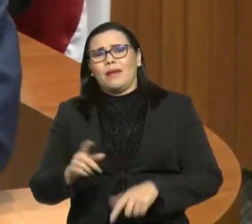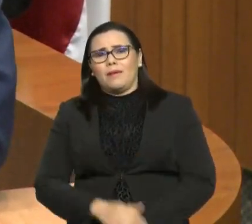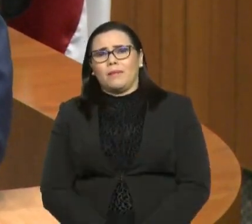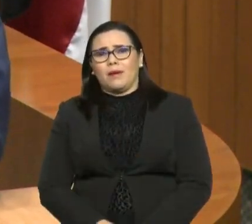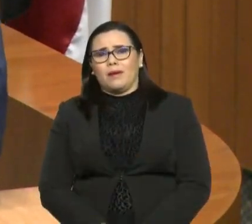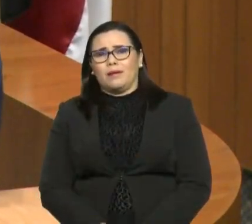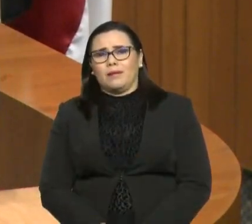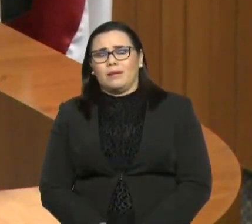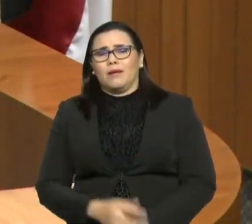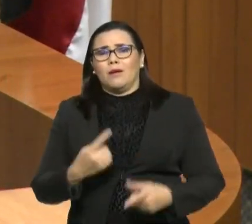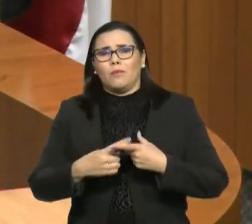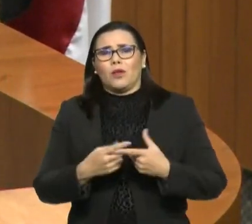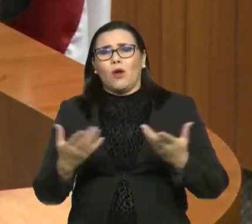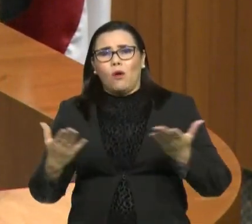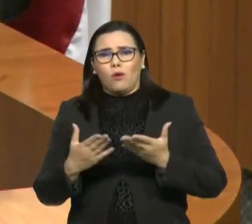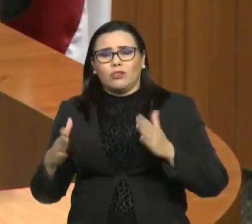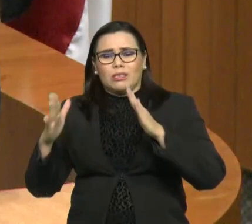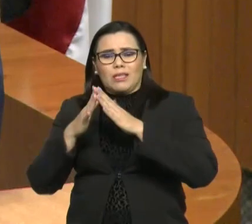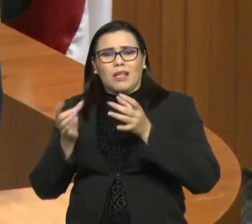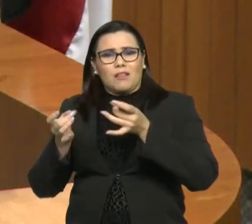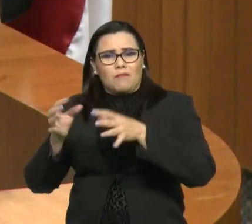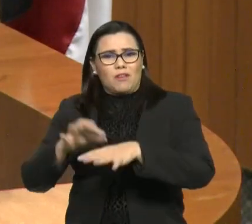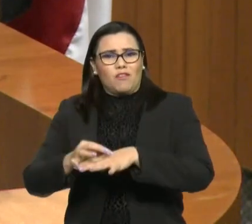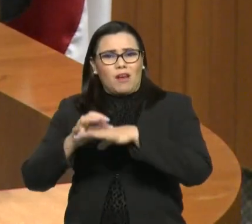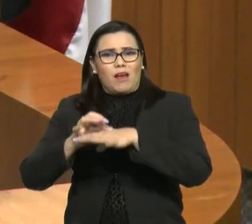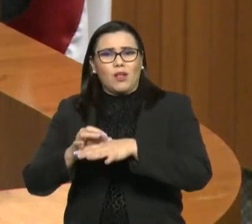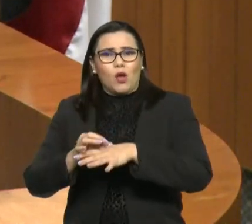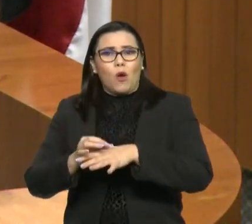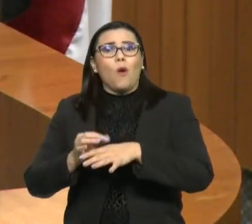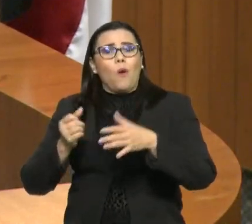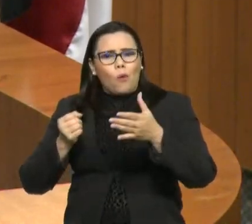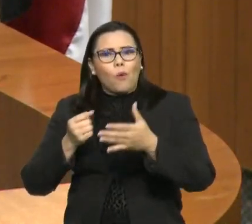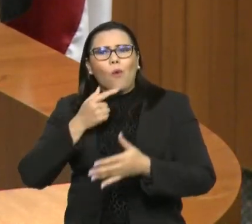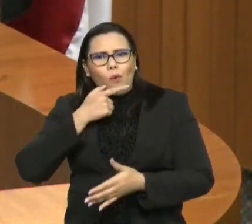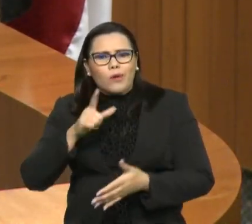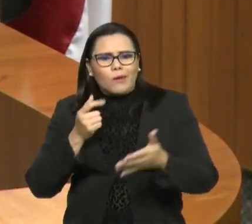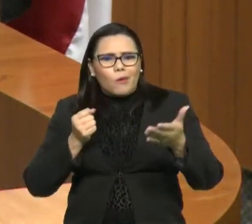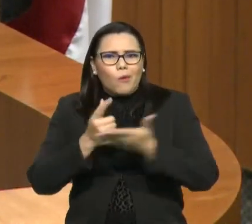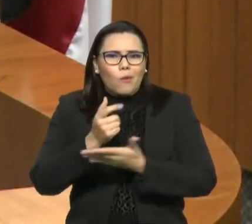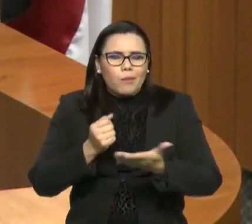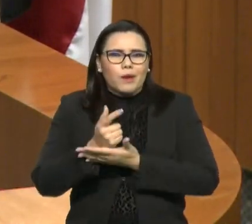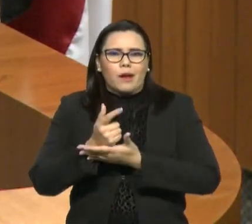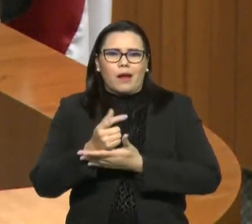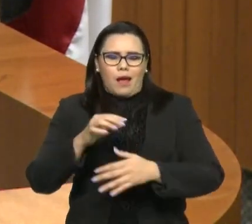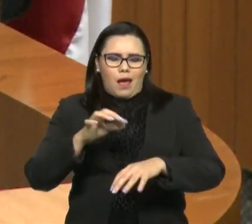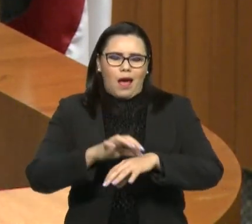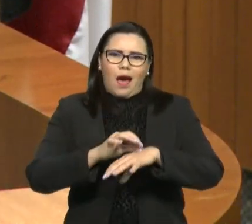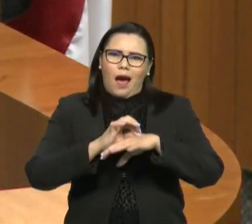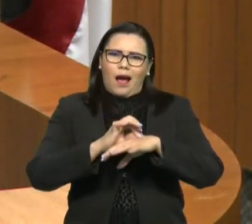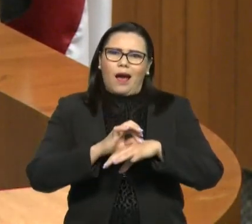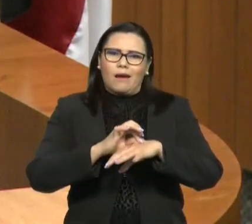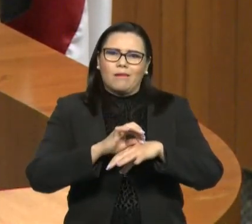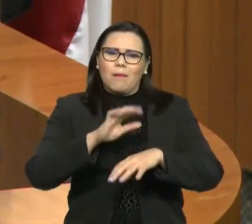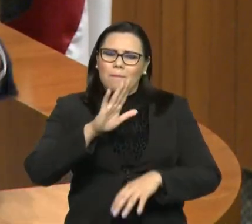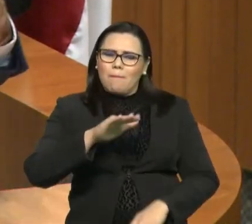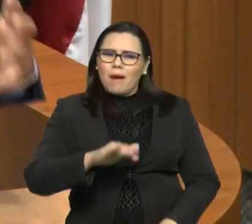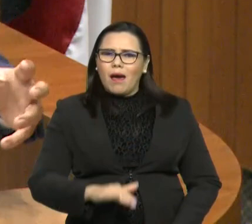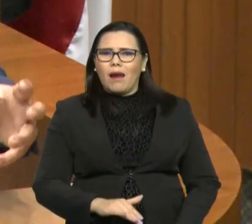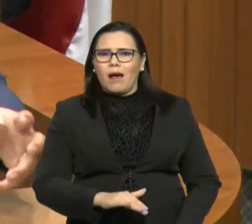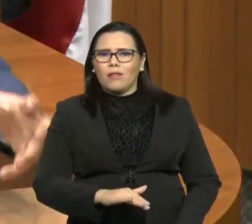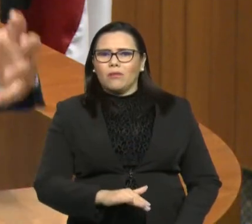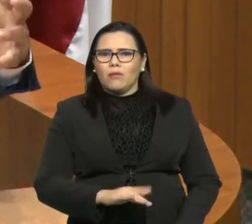porque causa a redução no consumo. Diminuindo o consumo, diminui